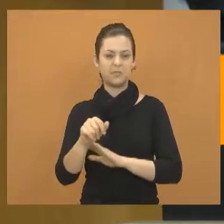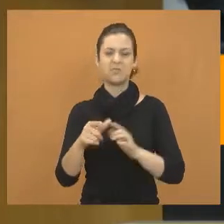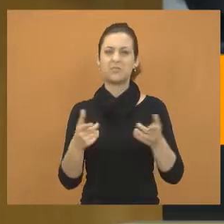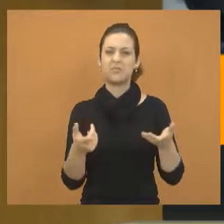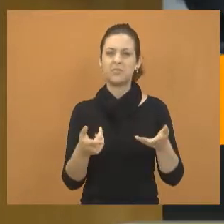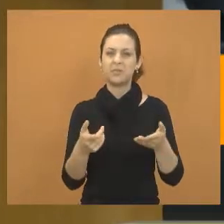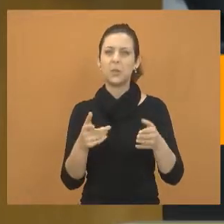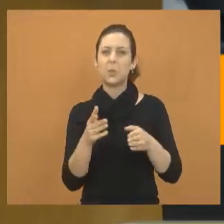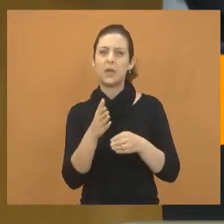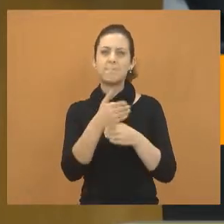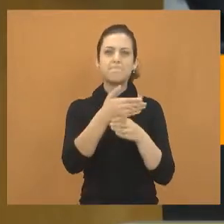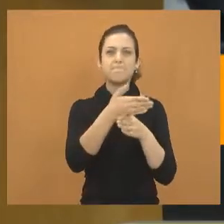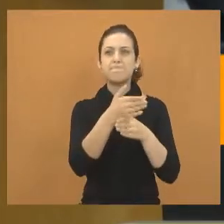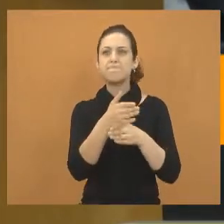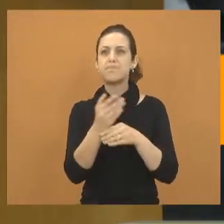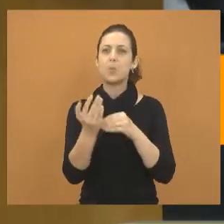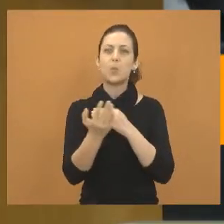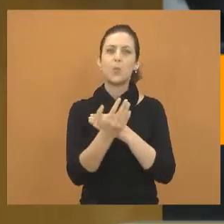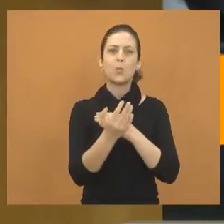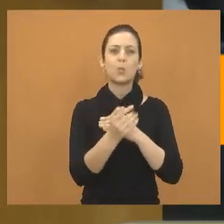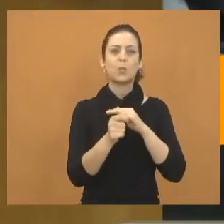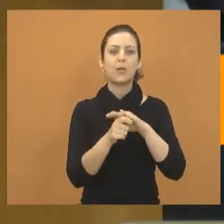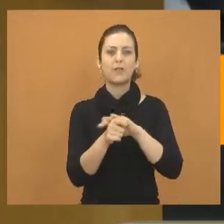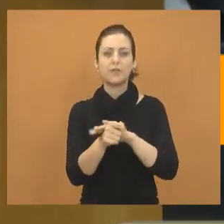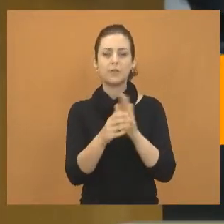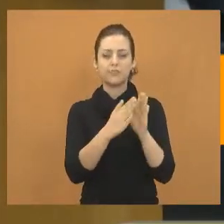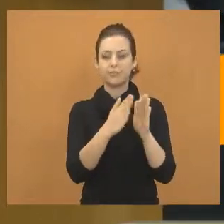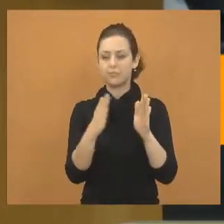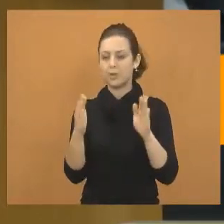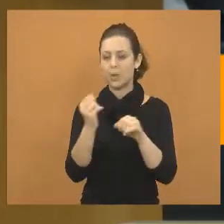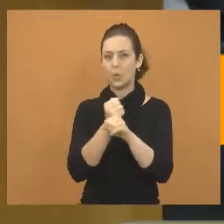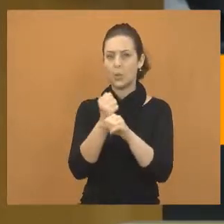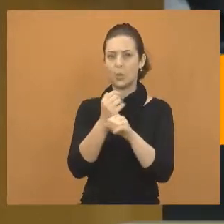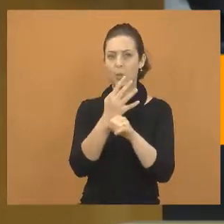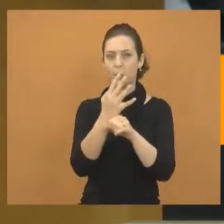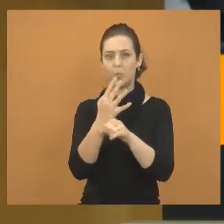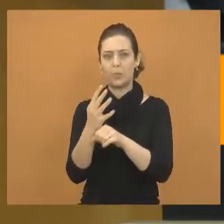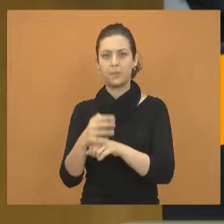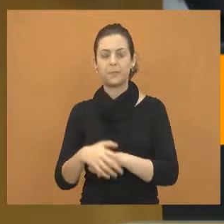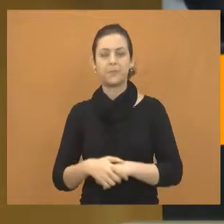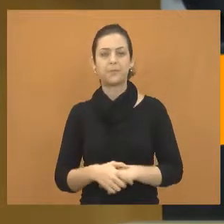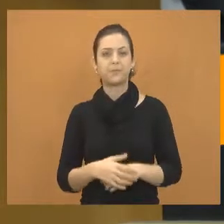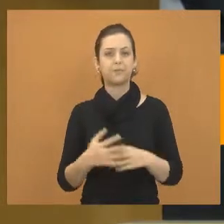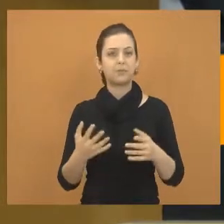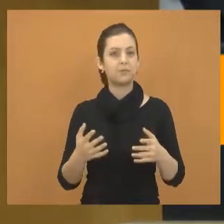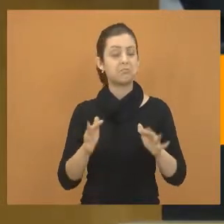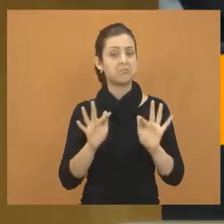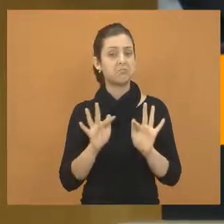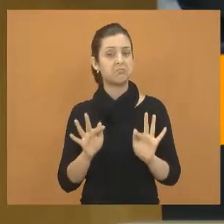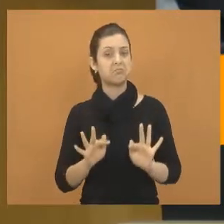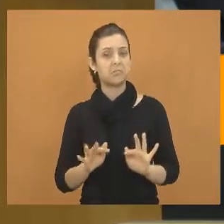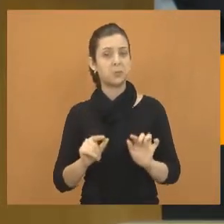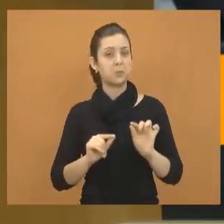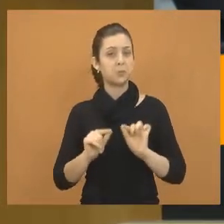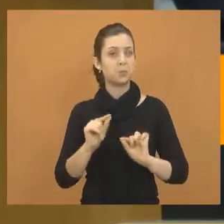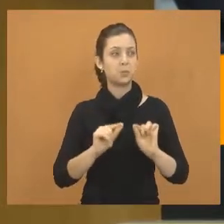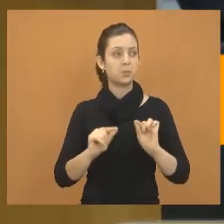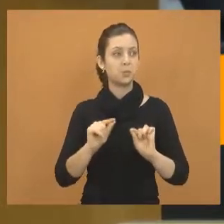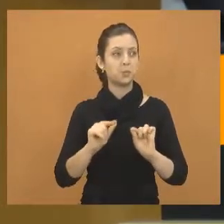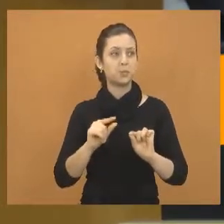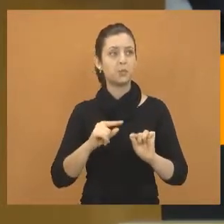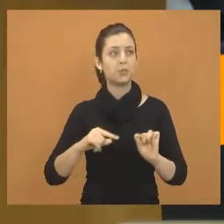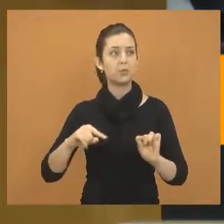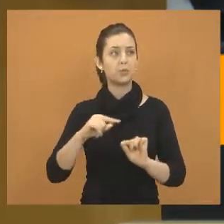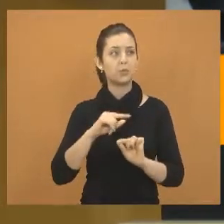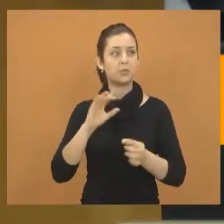está norteando os investimentos que serão feitos na nossa cidade nos próximos 4 anos. E fico muito feliz que nós estamos,